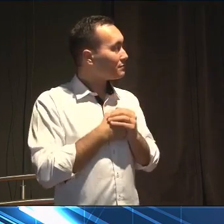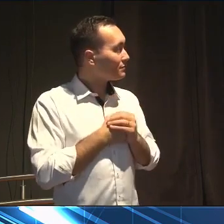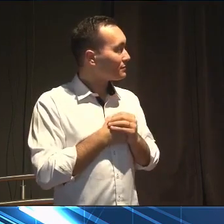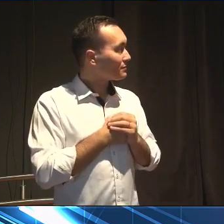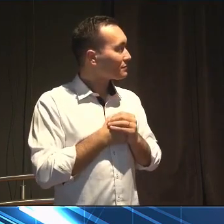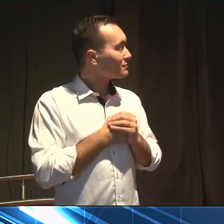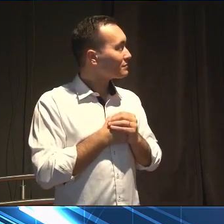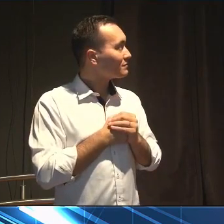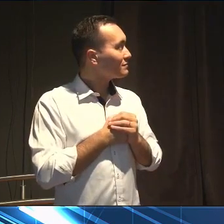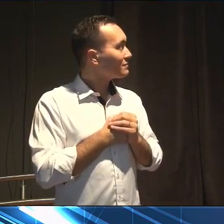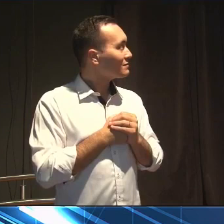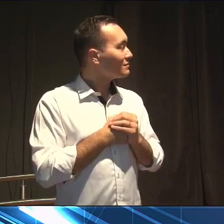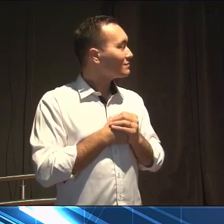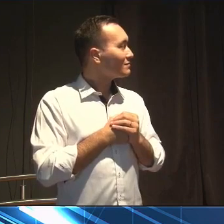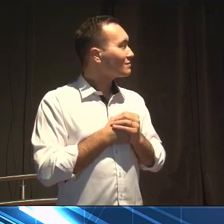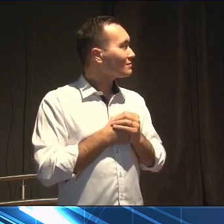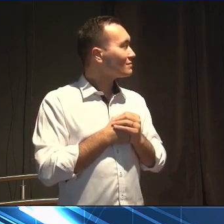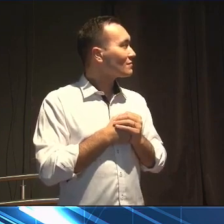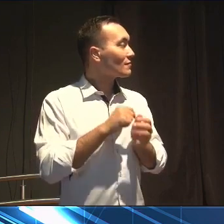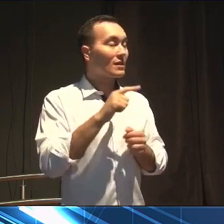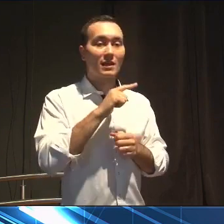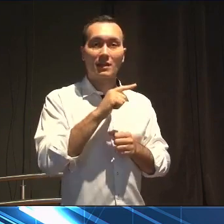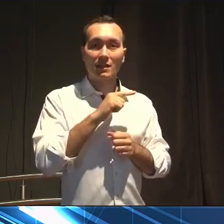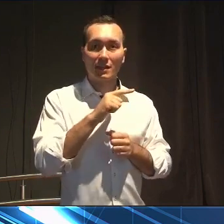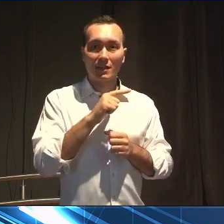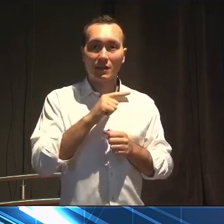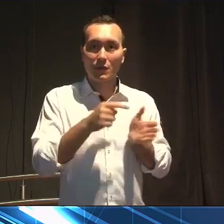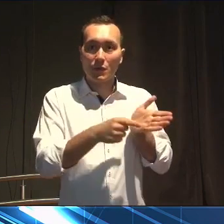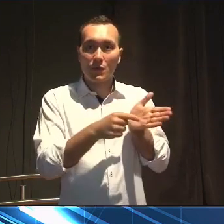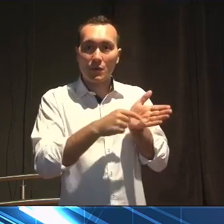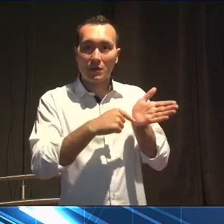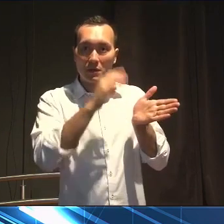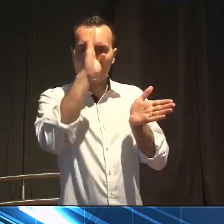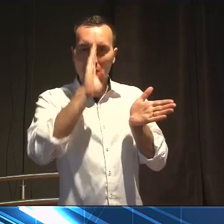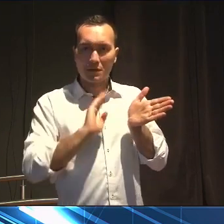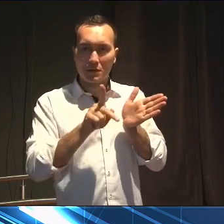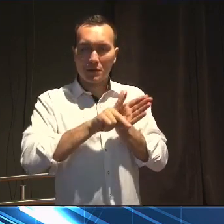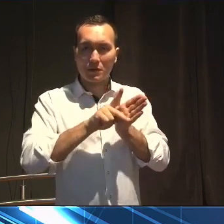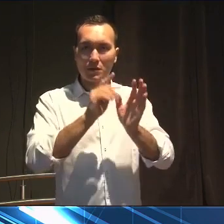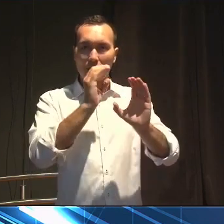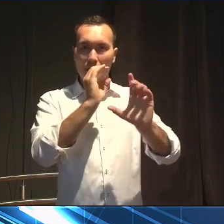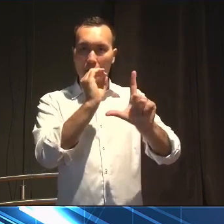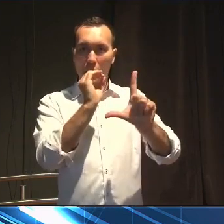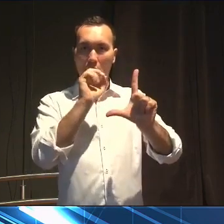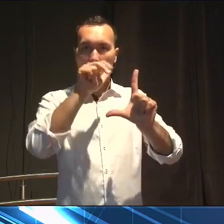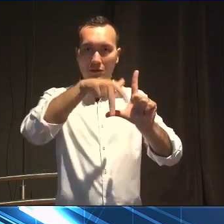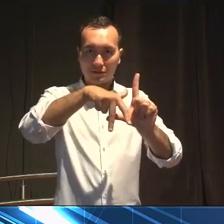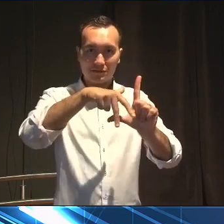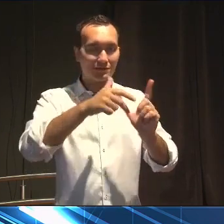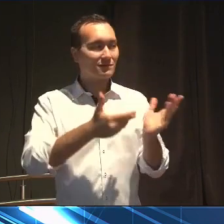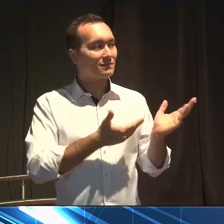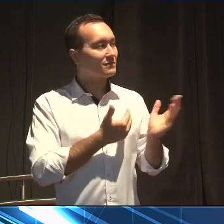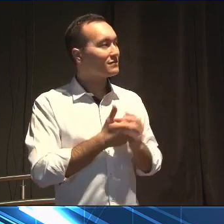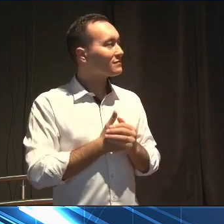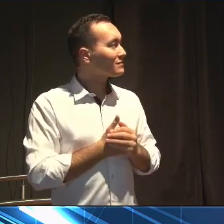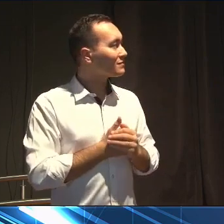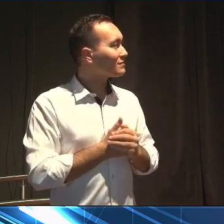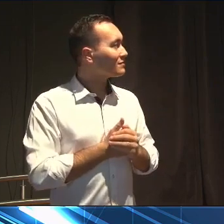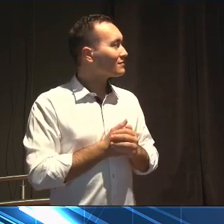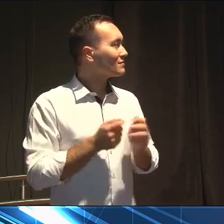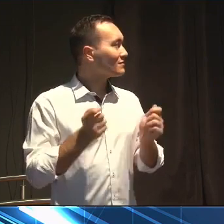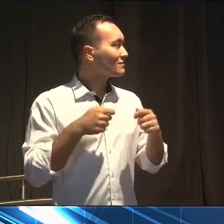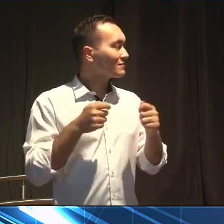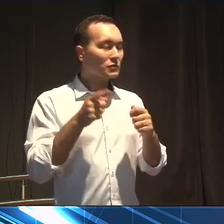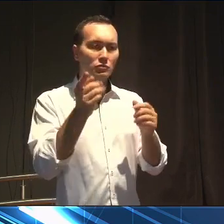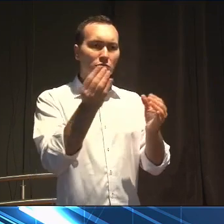Omniverse, já passou 100.000 downloads faz tempo, que você pode utilizar para fazer os testes, trazer seus projetos, trazer os seus assets